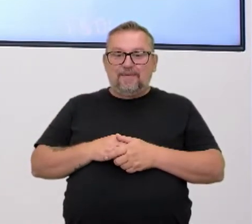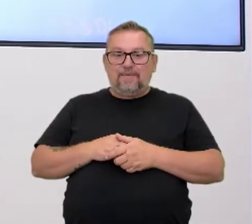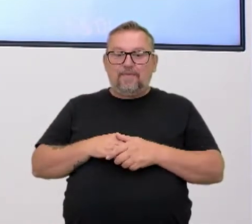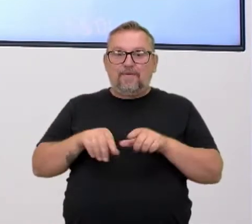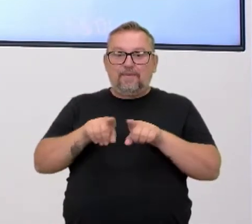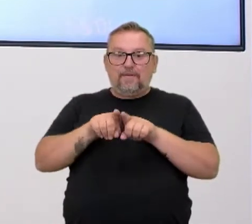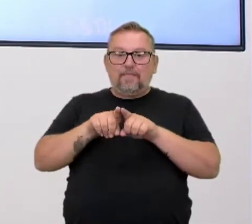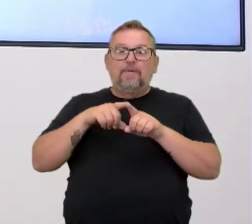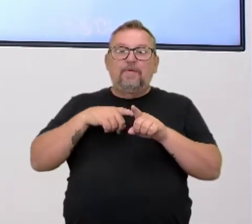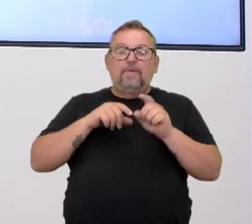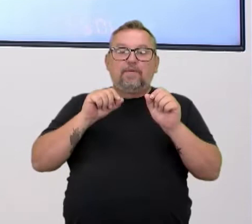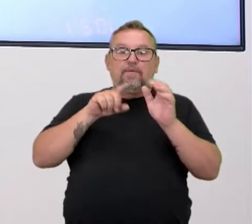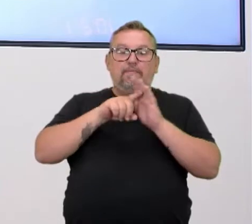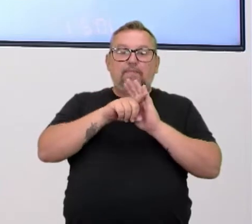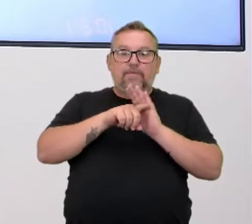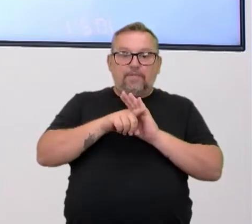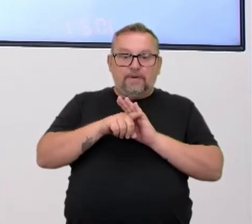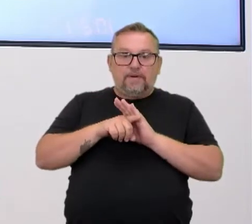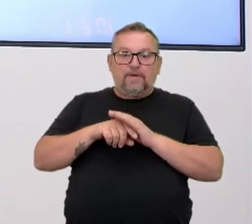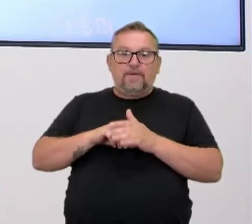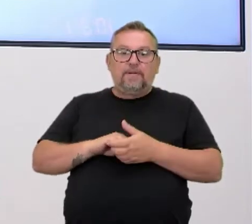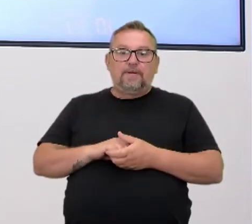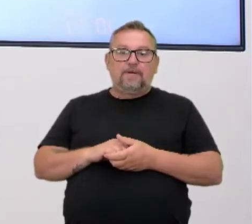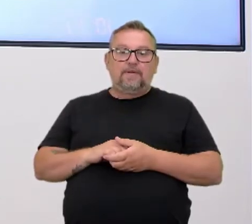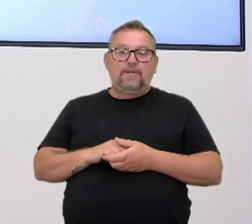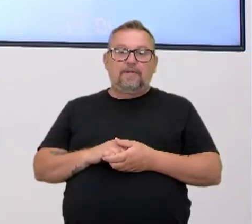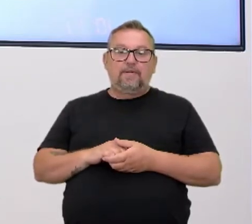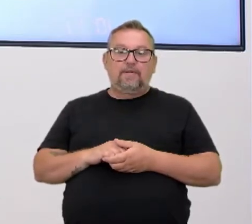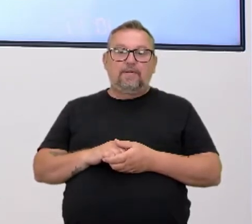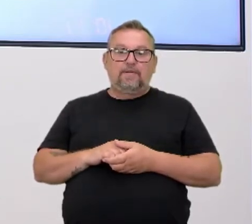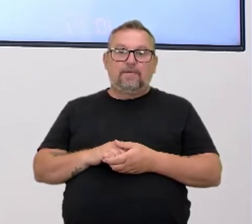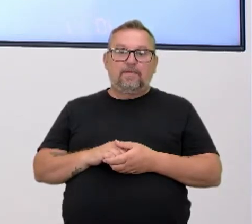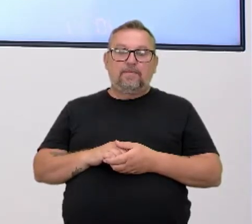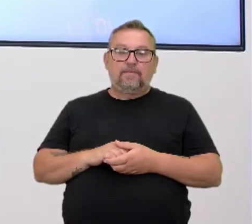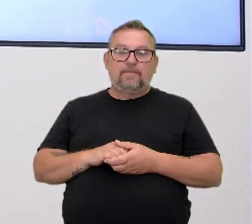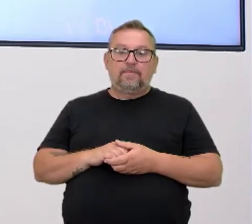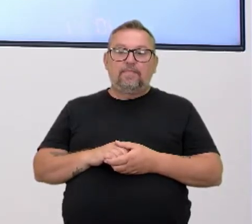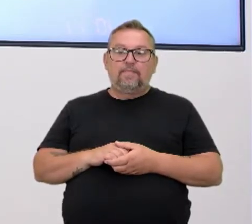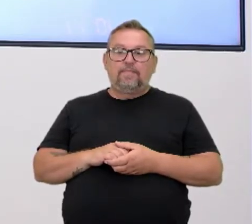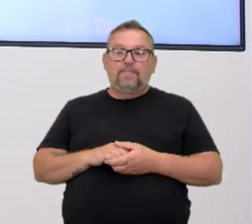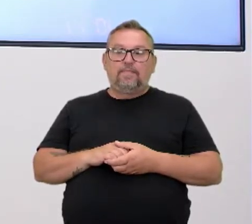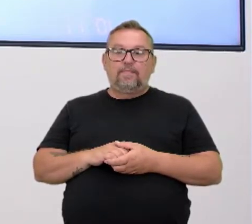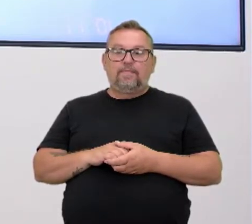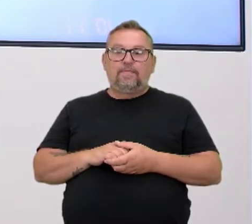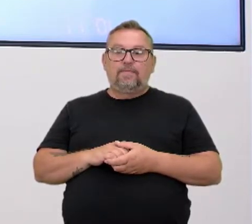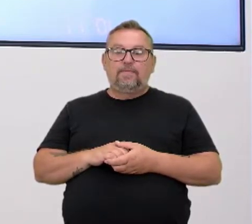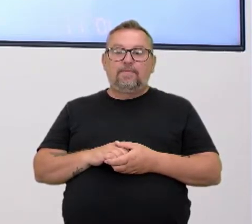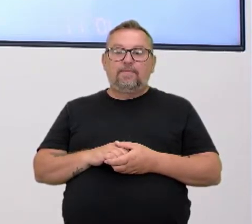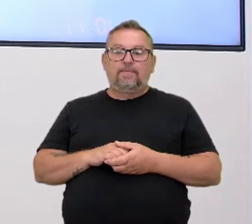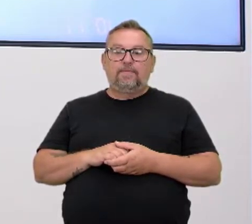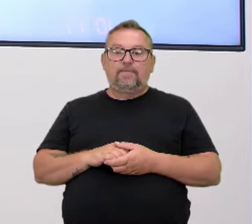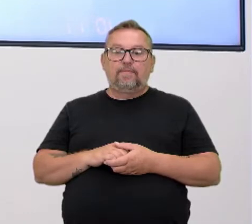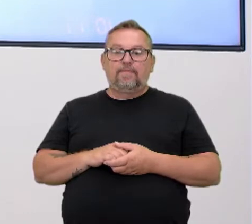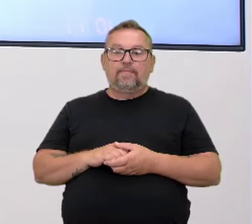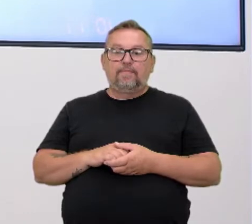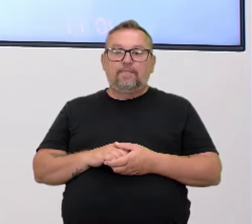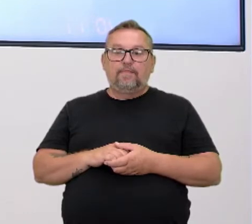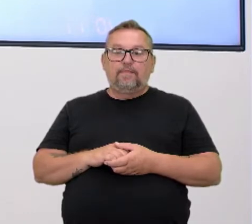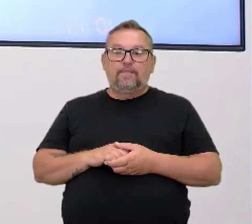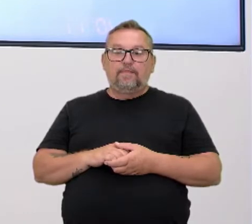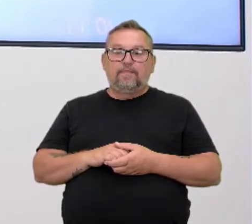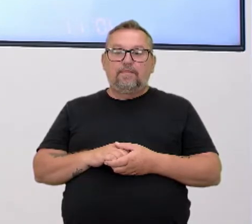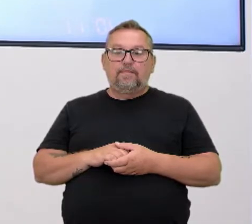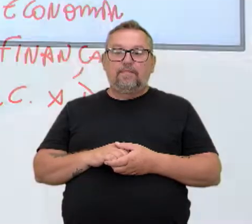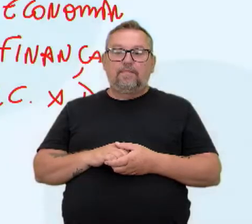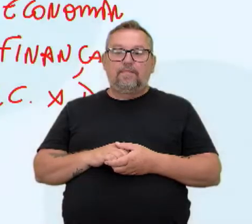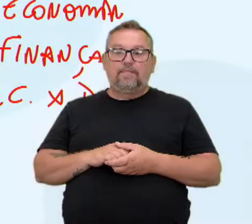das perguntas disparadoras, ó. Como projetar aí meu